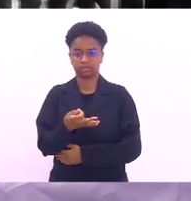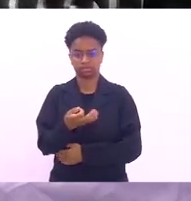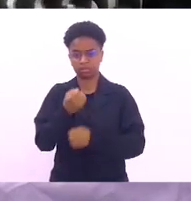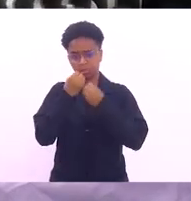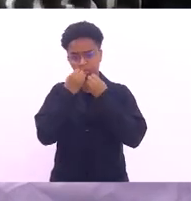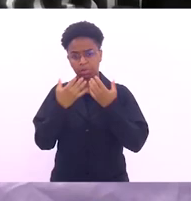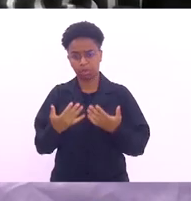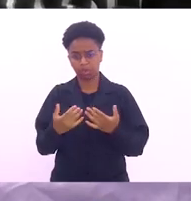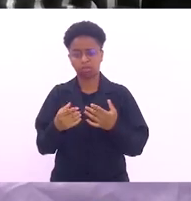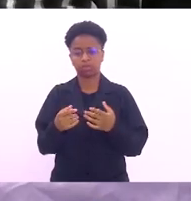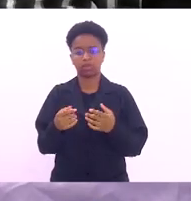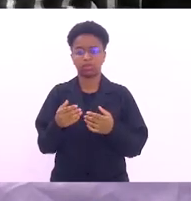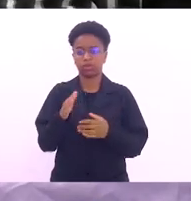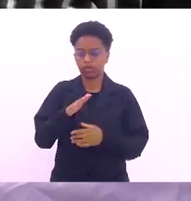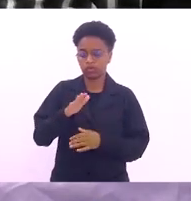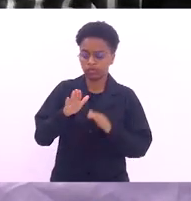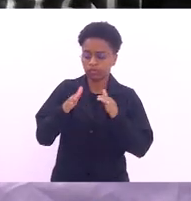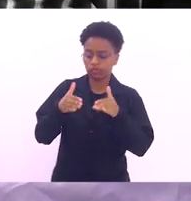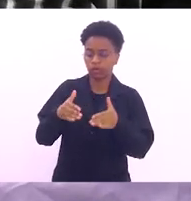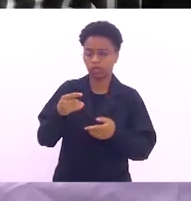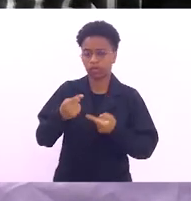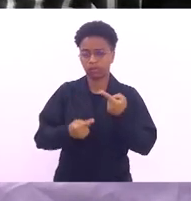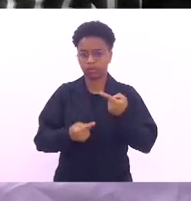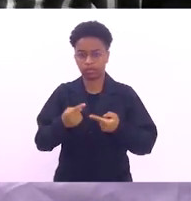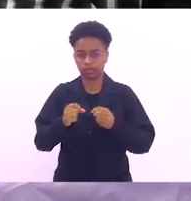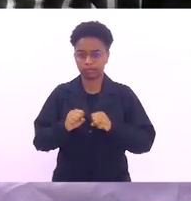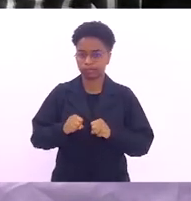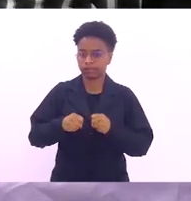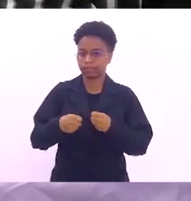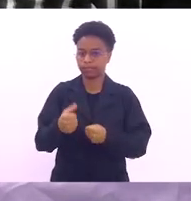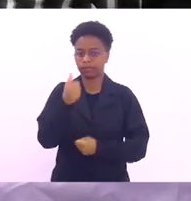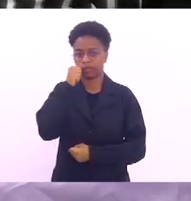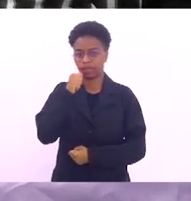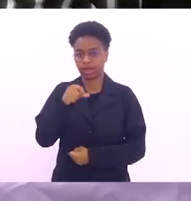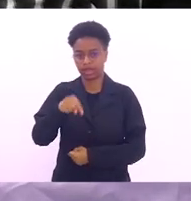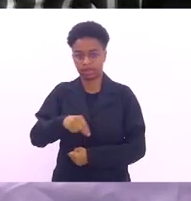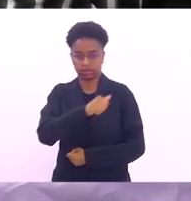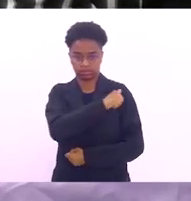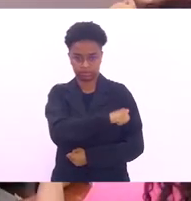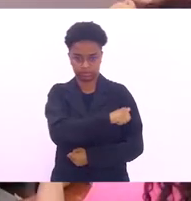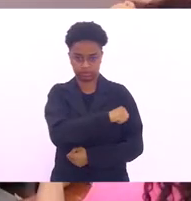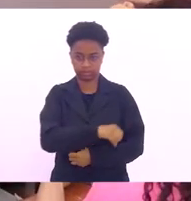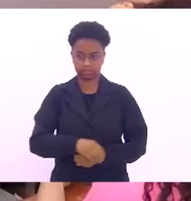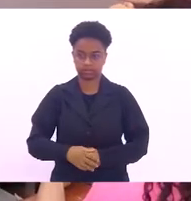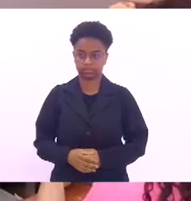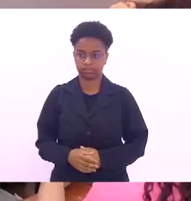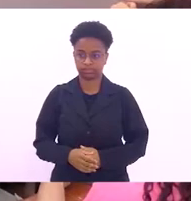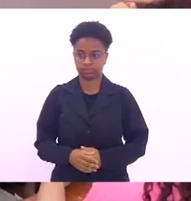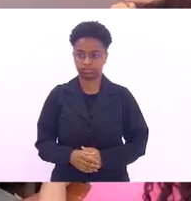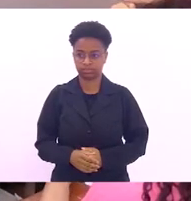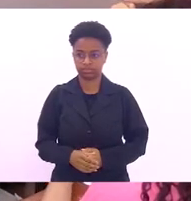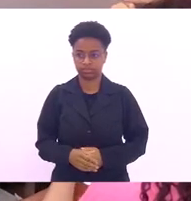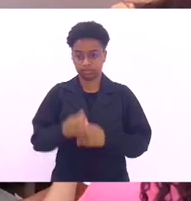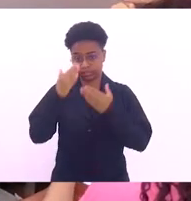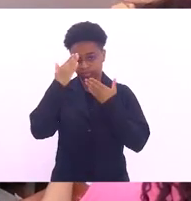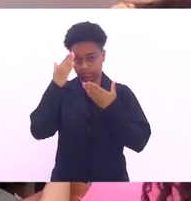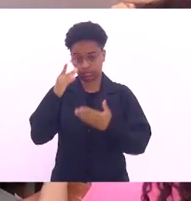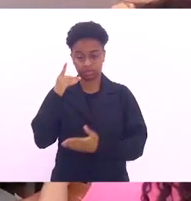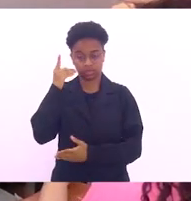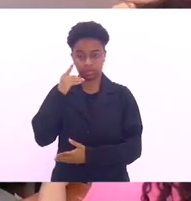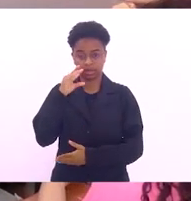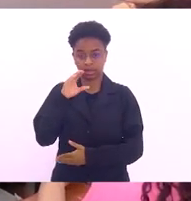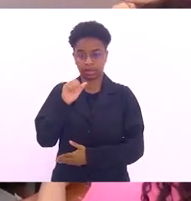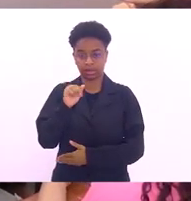para esse políticas e defesa das mulheres do Estado do Rio de Janeiro muito obrigada deputada